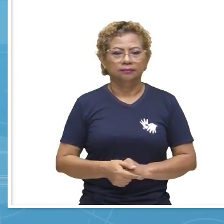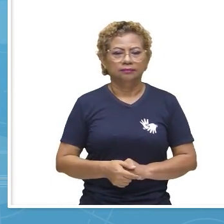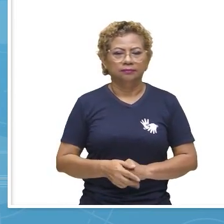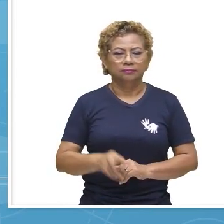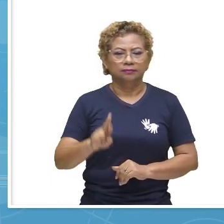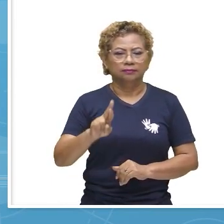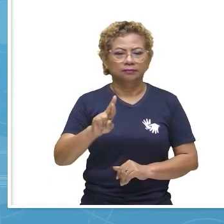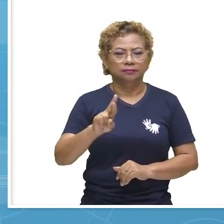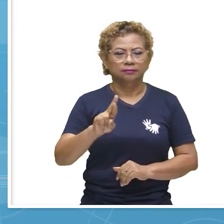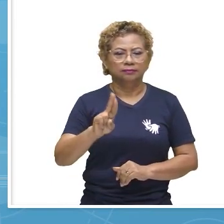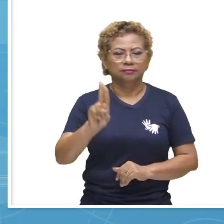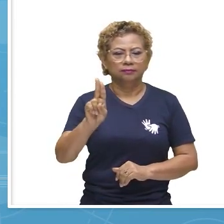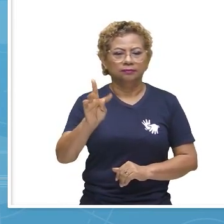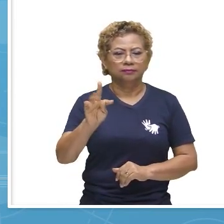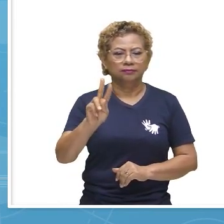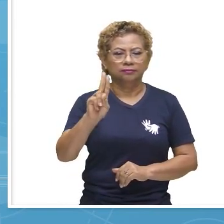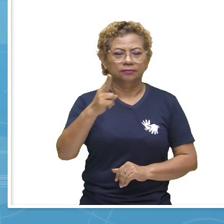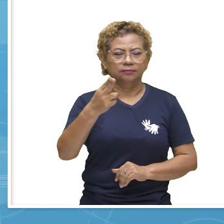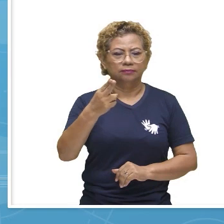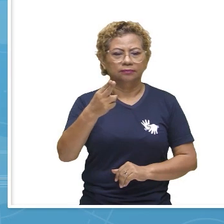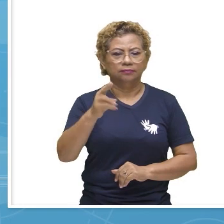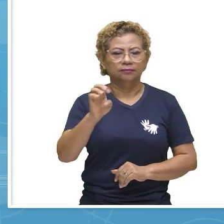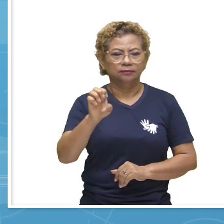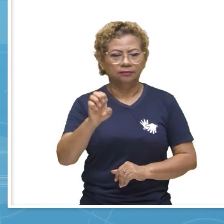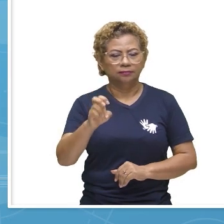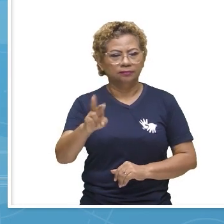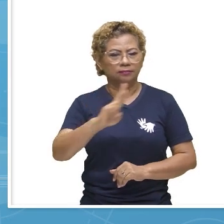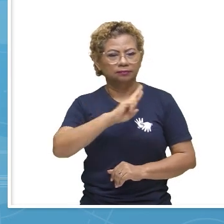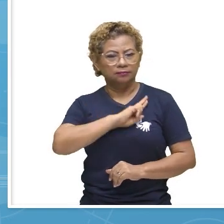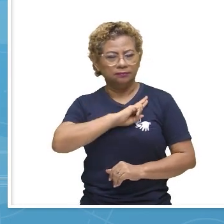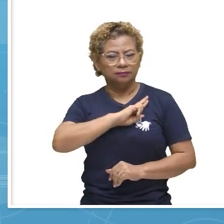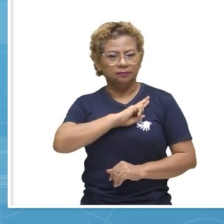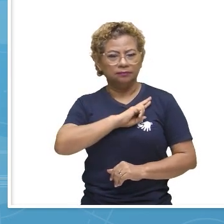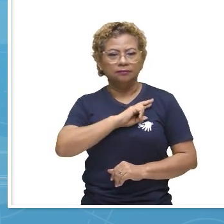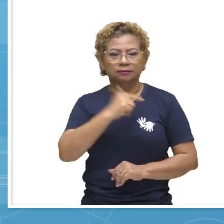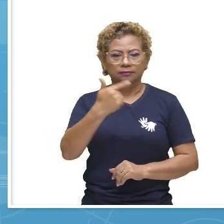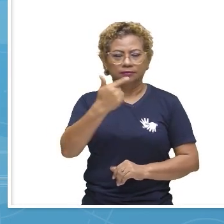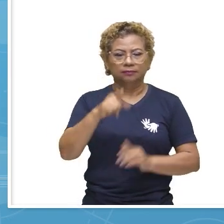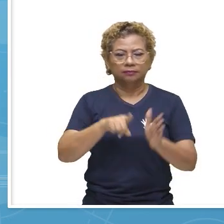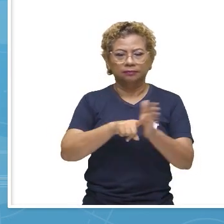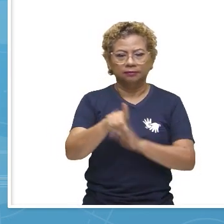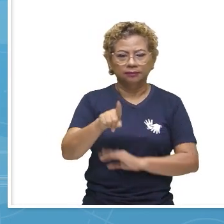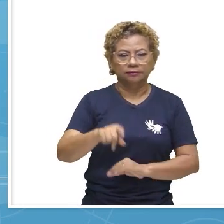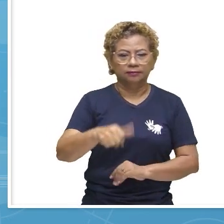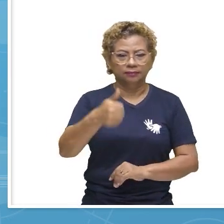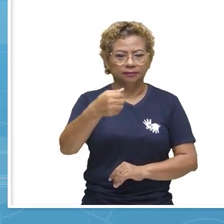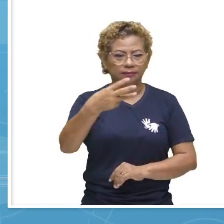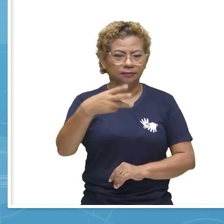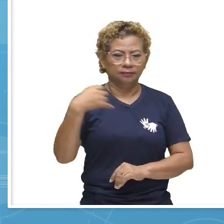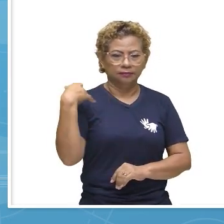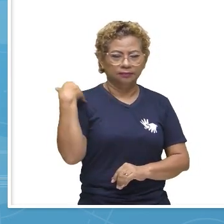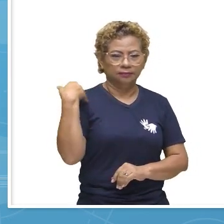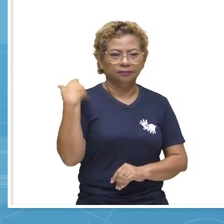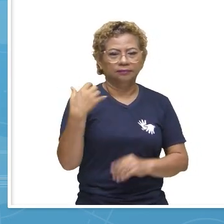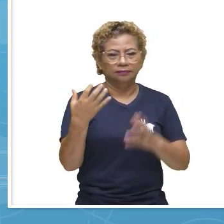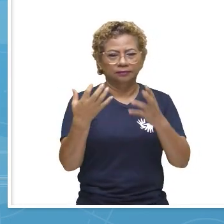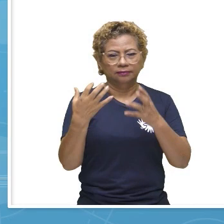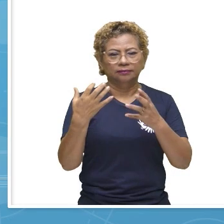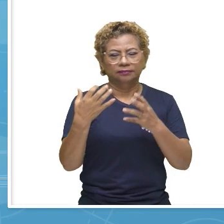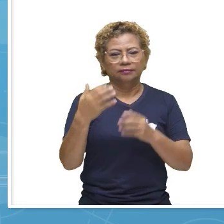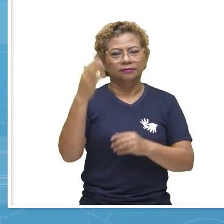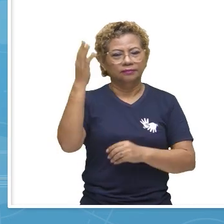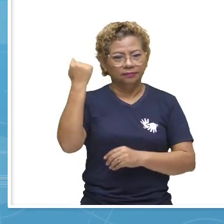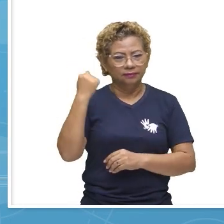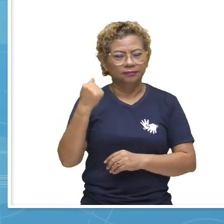E a Ruth disse que a questão 2 é 13 anos. E ela disse que queria saber falar a idade dela